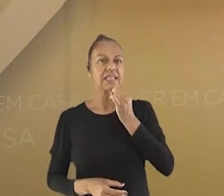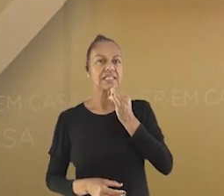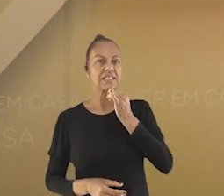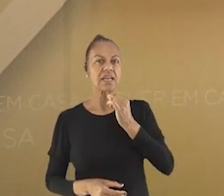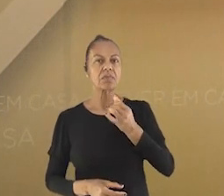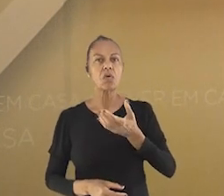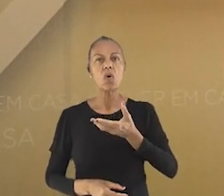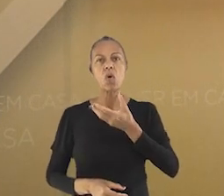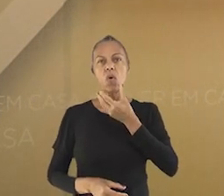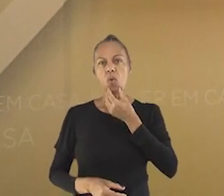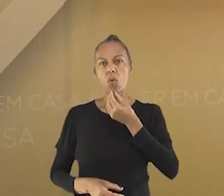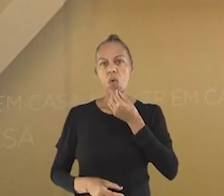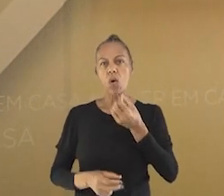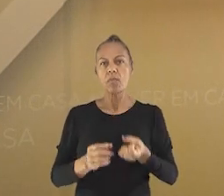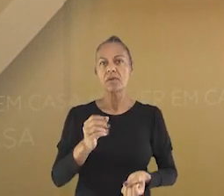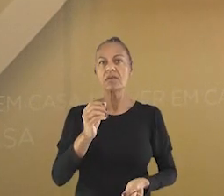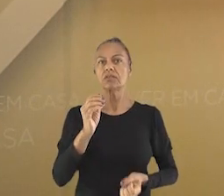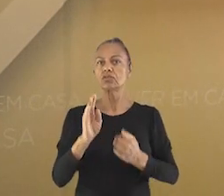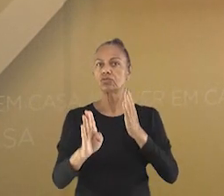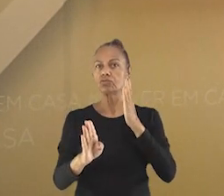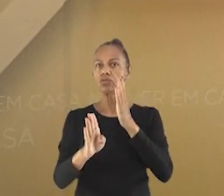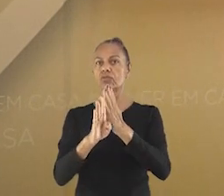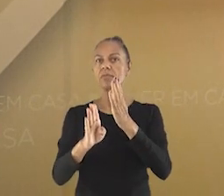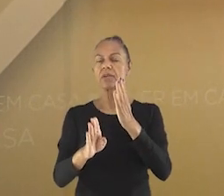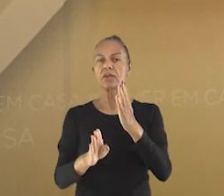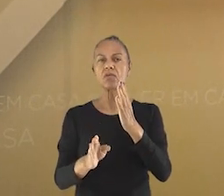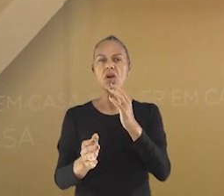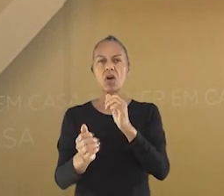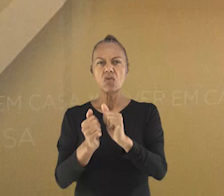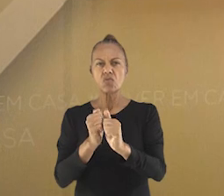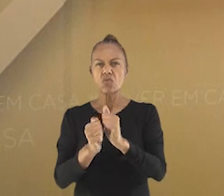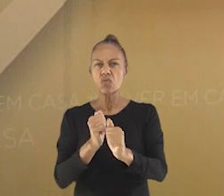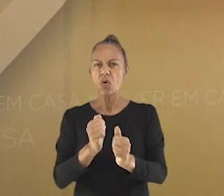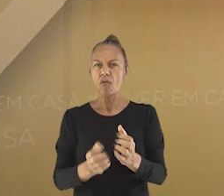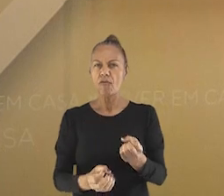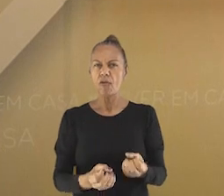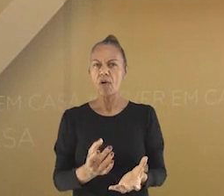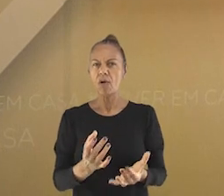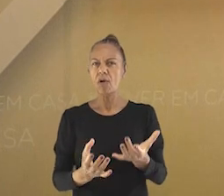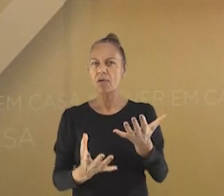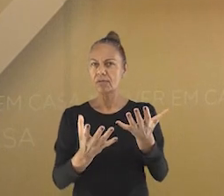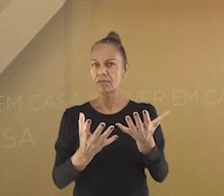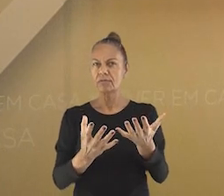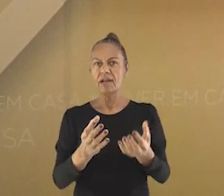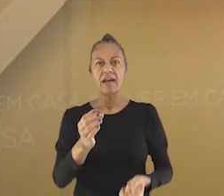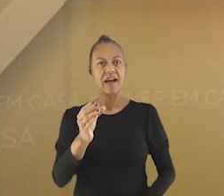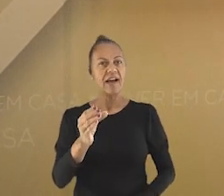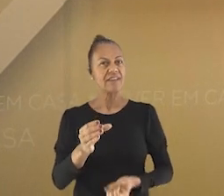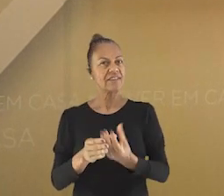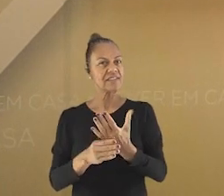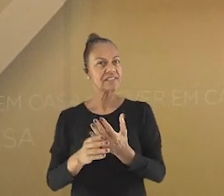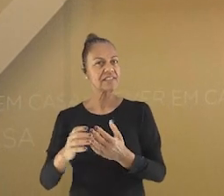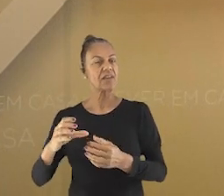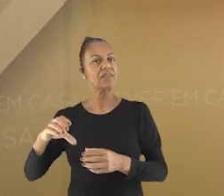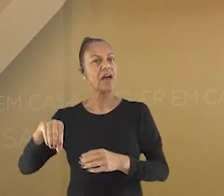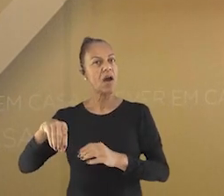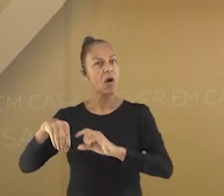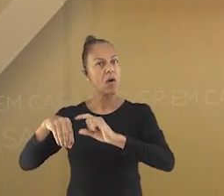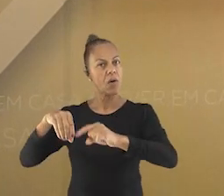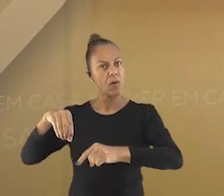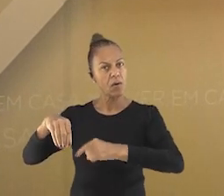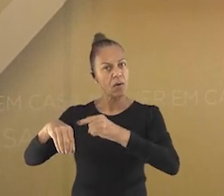quando o homem descobriu o uso do fogo, a invenção da roda, foram